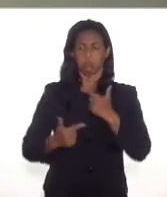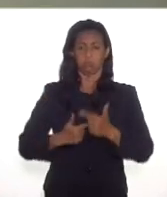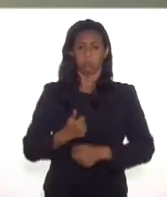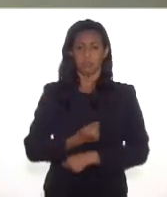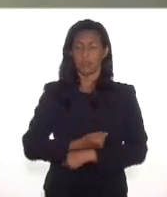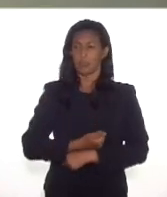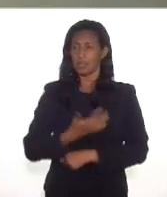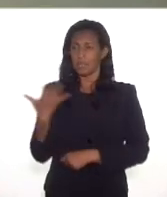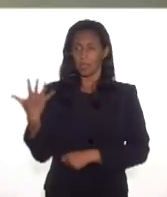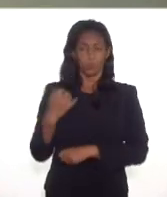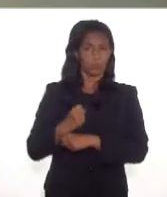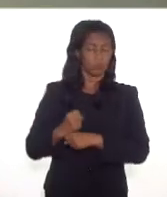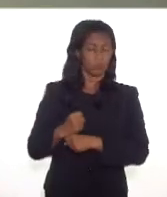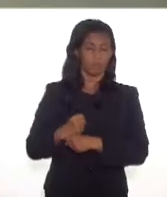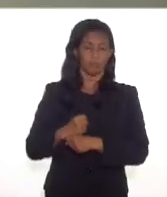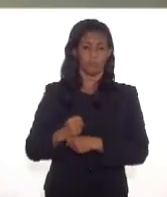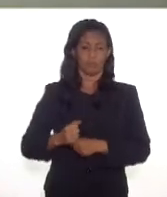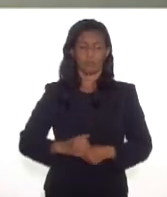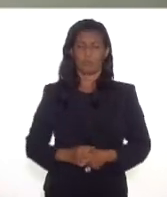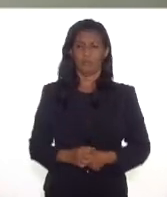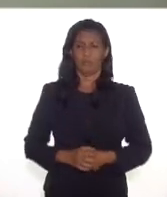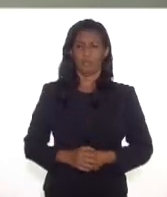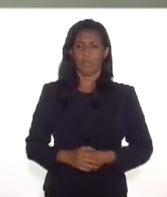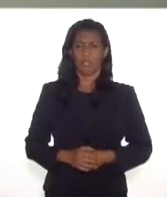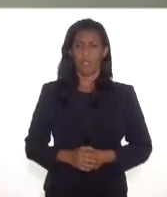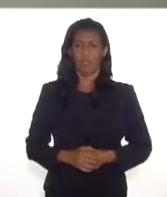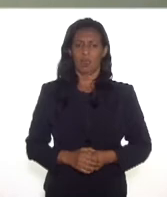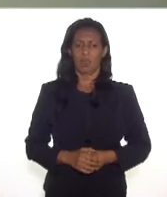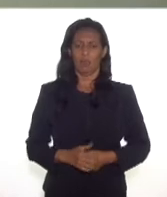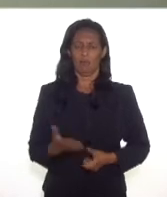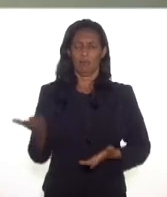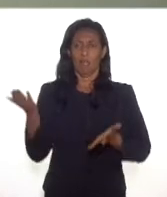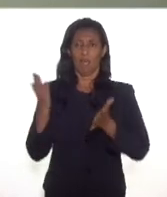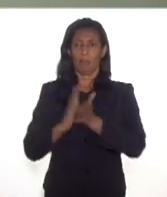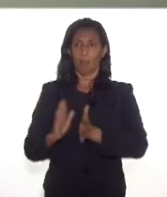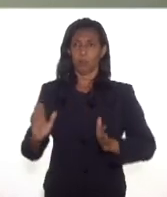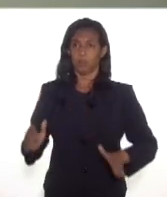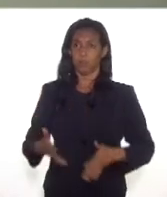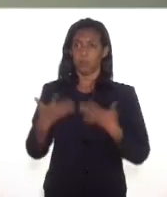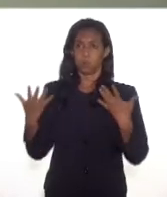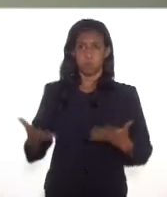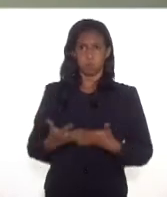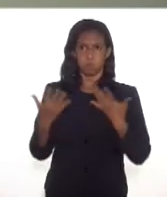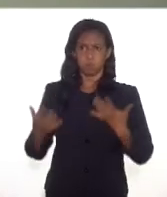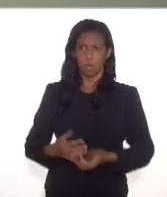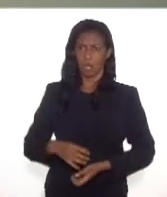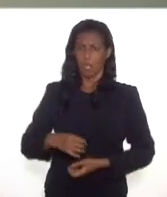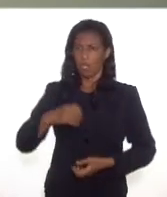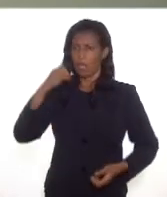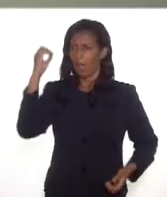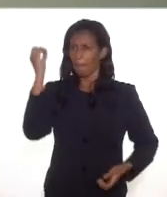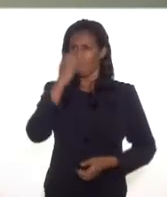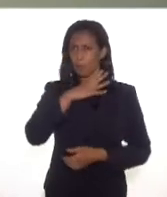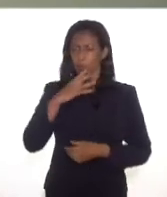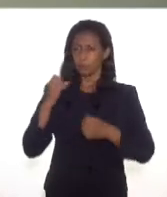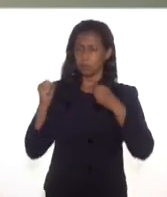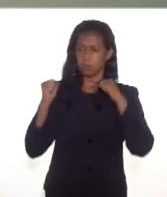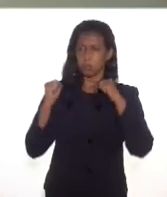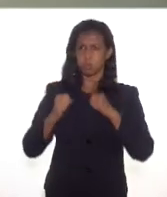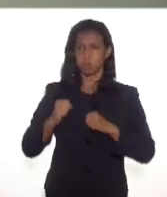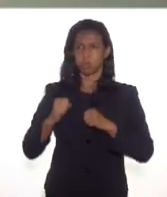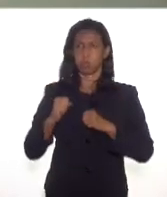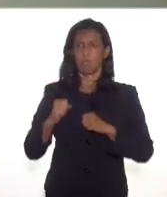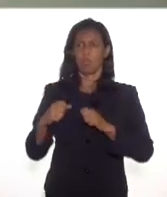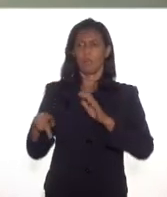e há tantos anos. Acabará por estimular abusos de autoridade por parte de